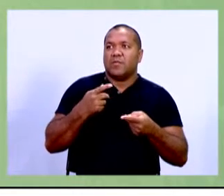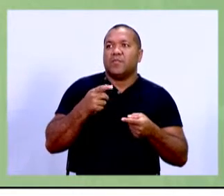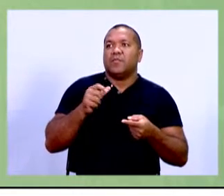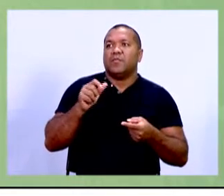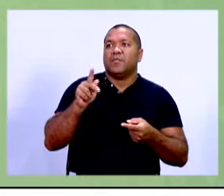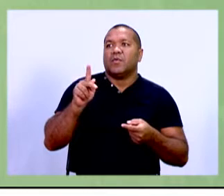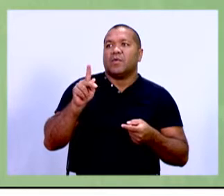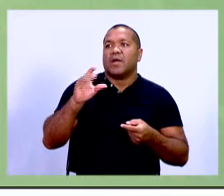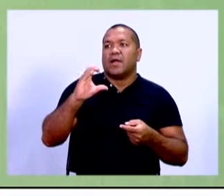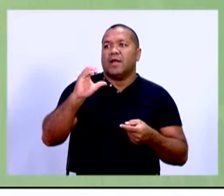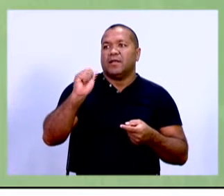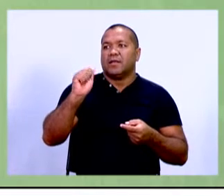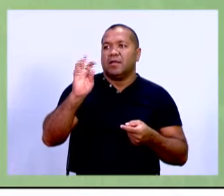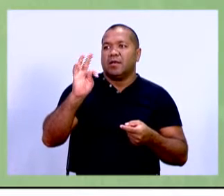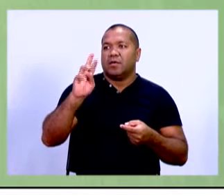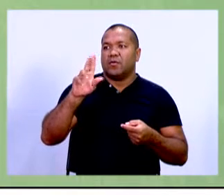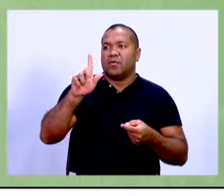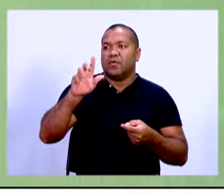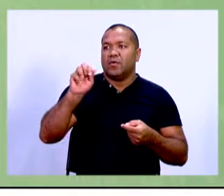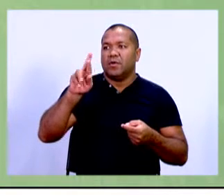palavras-chave: categoria,